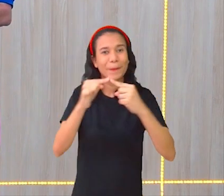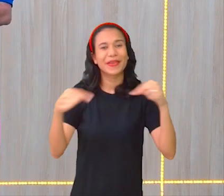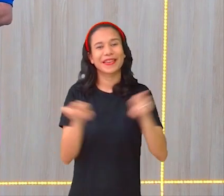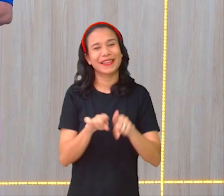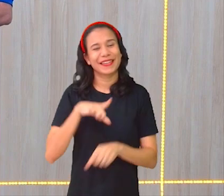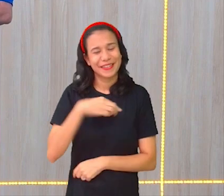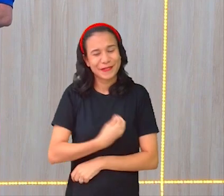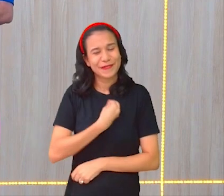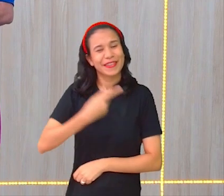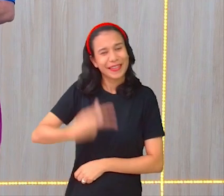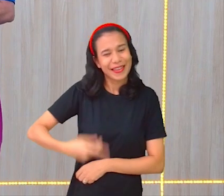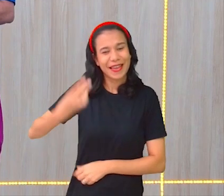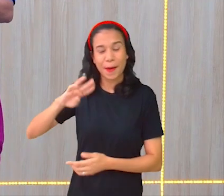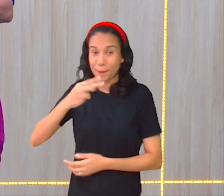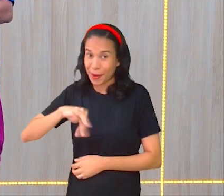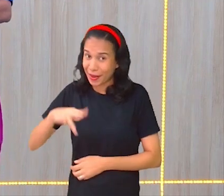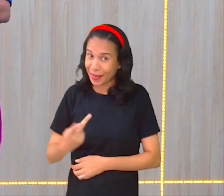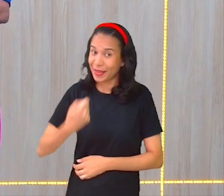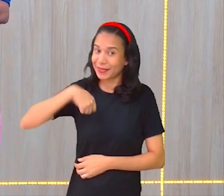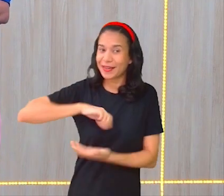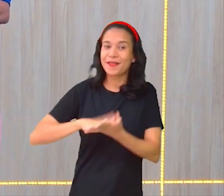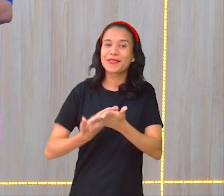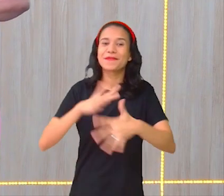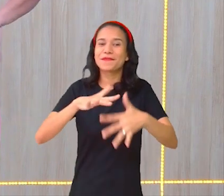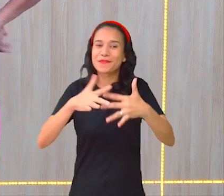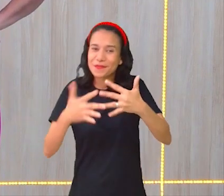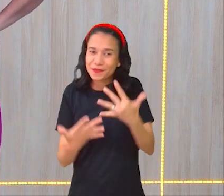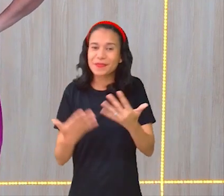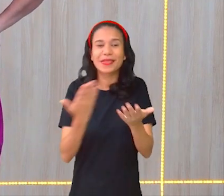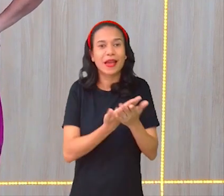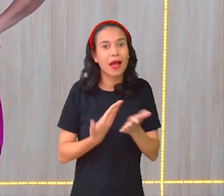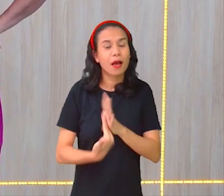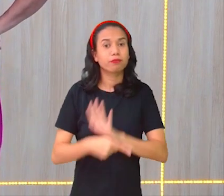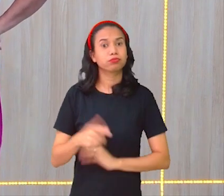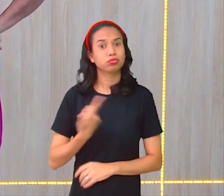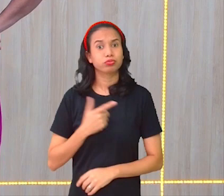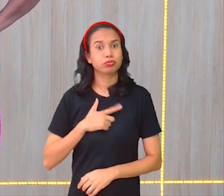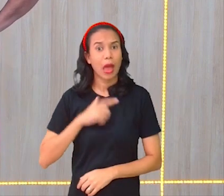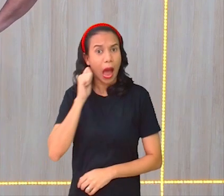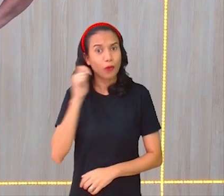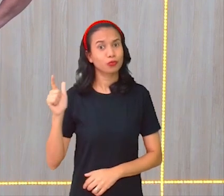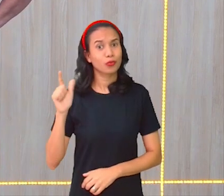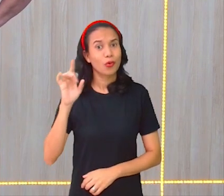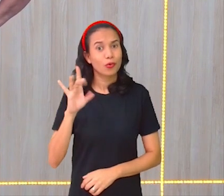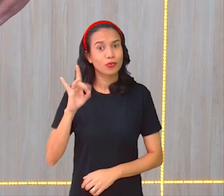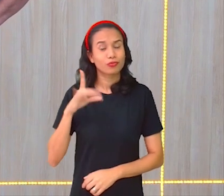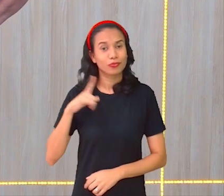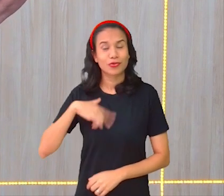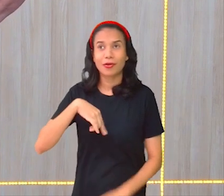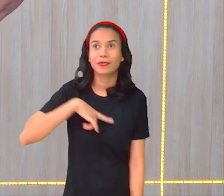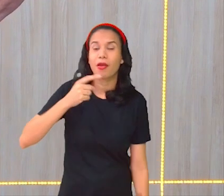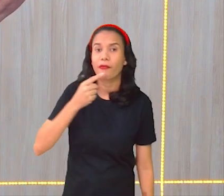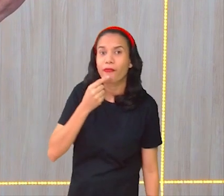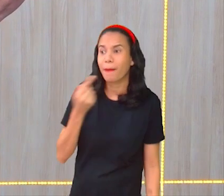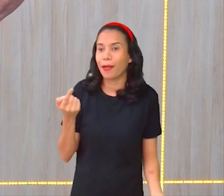aqui Helena, que fazendo a tradução para Libras, e ela não está de azul encarnado, está só de encarnado.